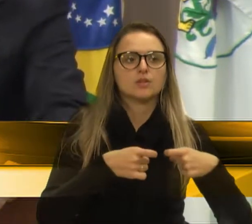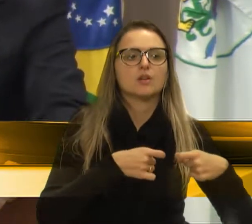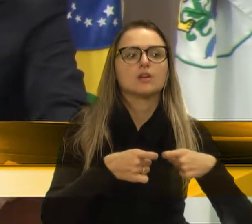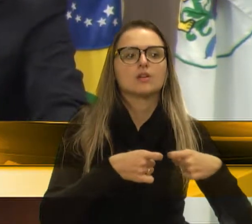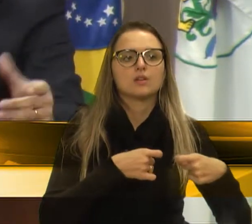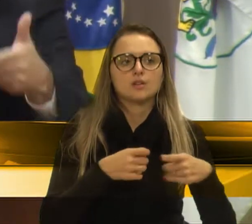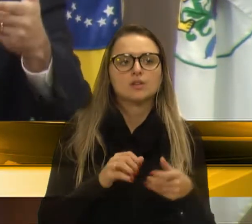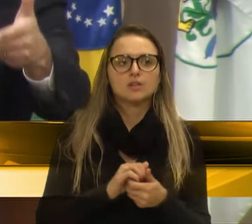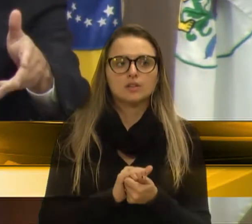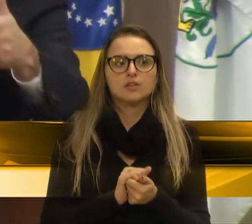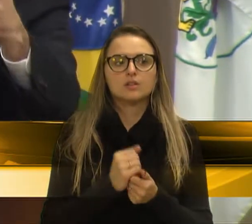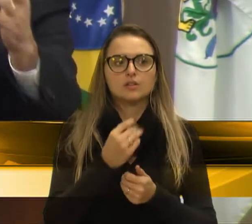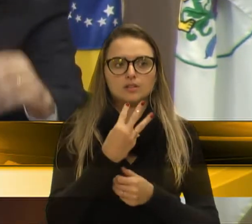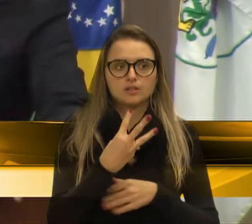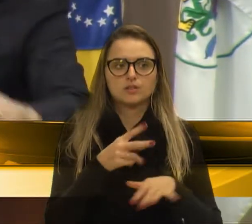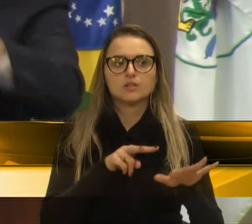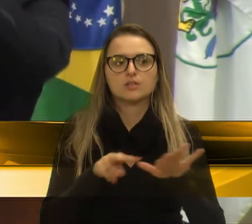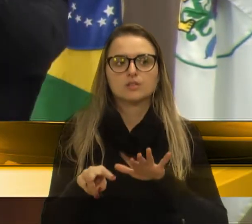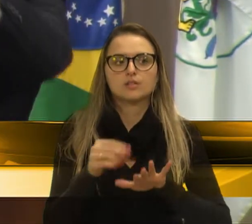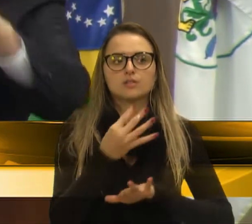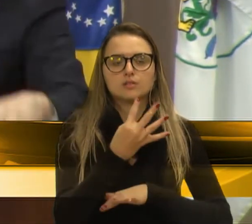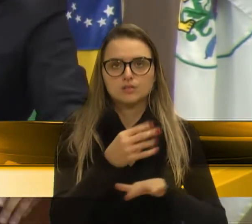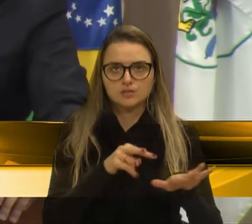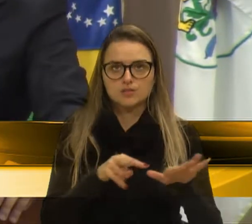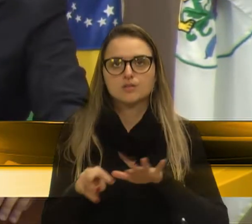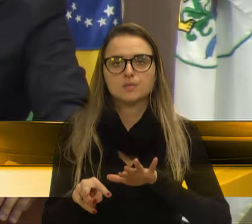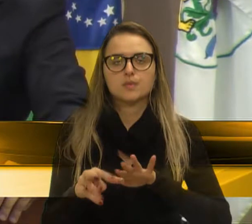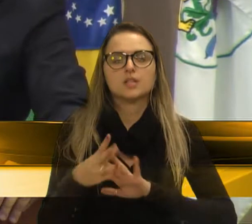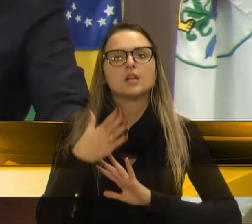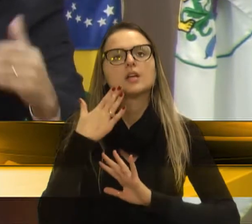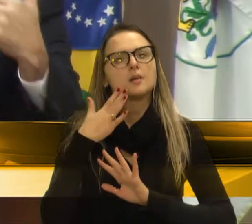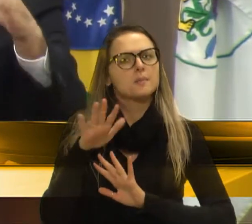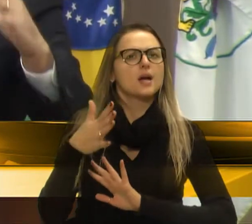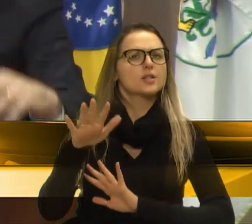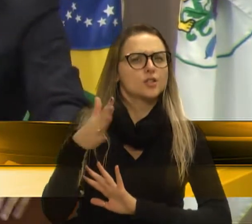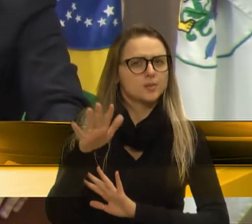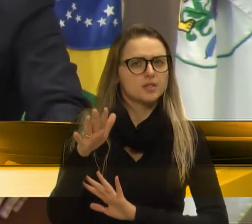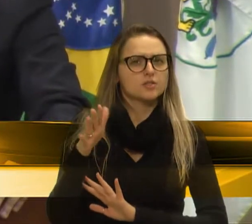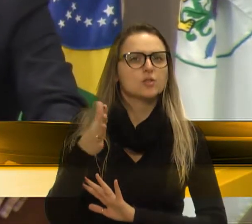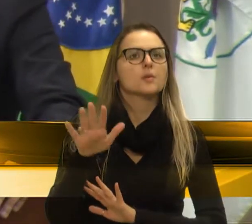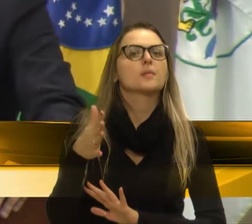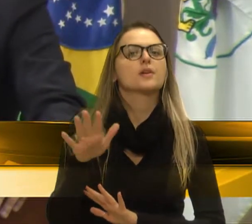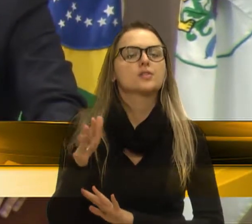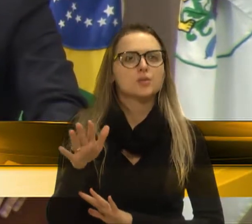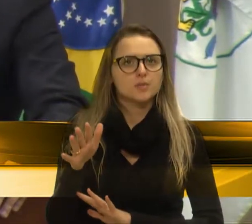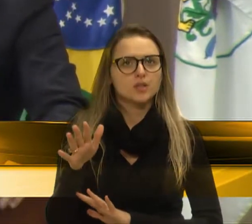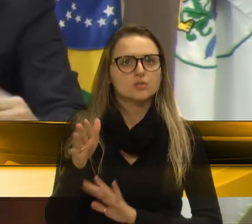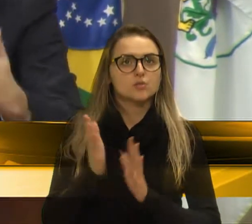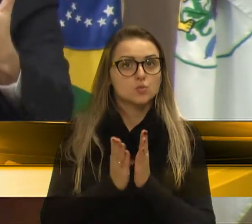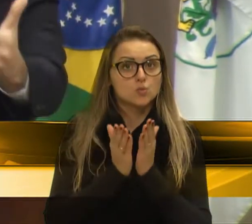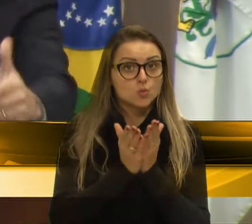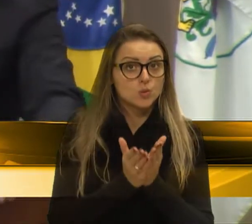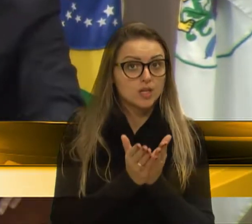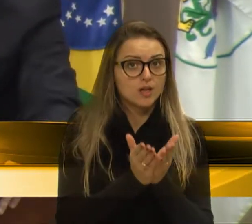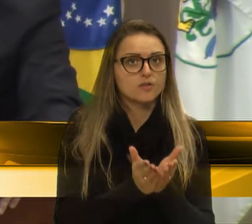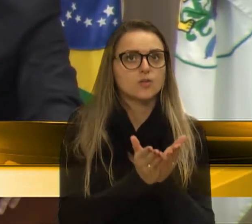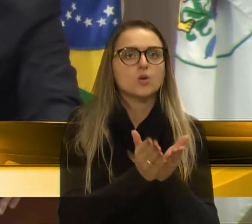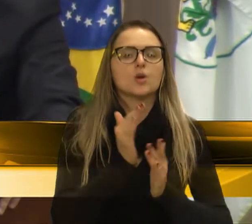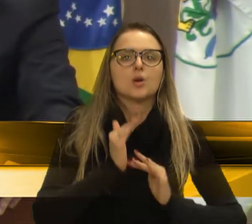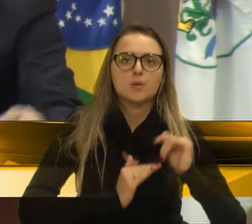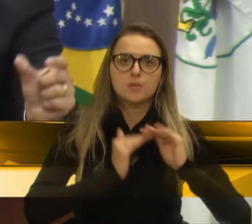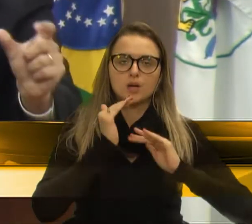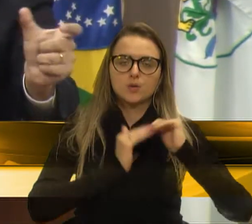3 semanas ou 4 semanas, acho que mais ou menos isso, né, pai? Mas muito tempo dentro de um navio para construir o